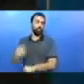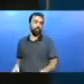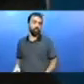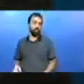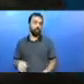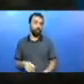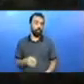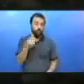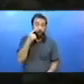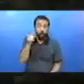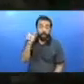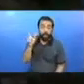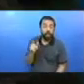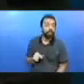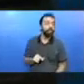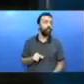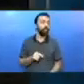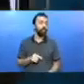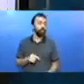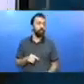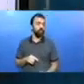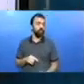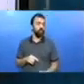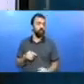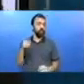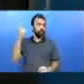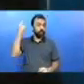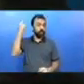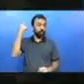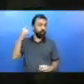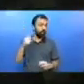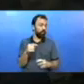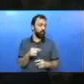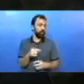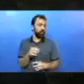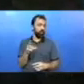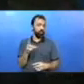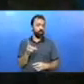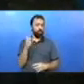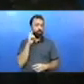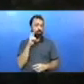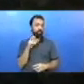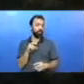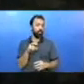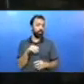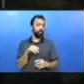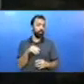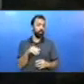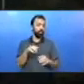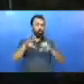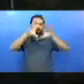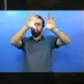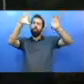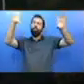artifício. E olhem só, tem mais uma informação. Vejam ao fundo esta cor meio rosada? Poderia ser inclusive o céu.